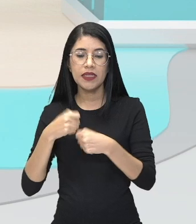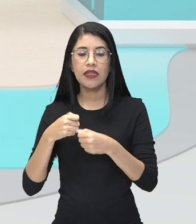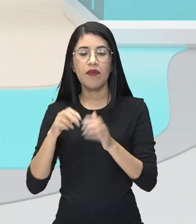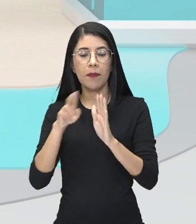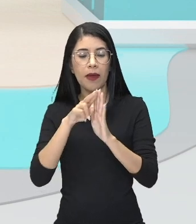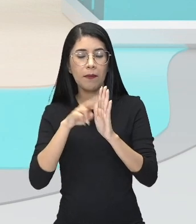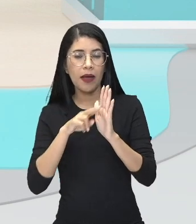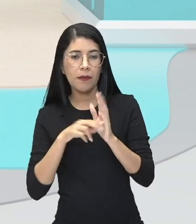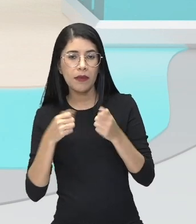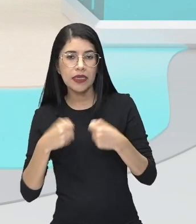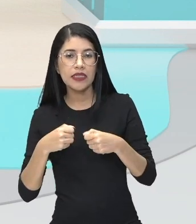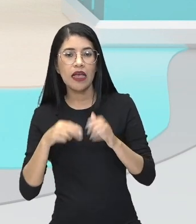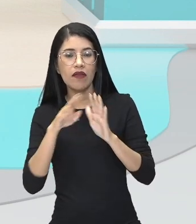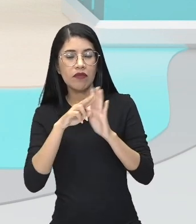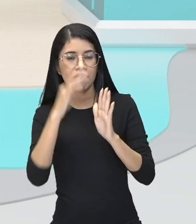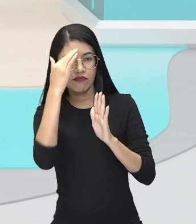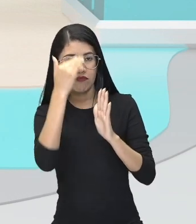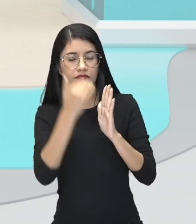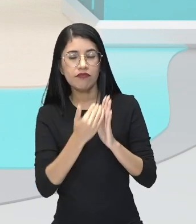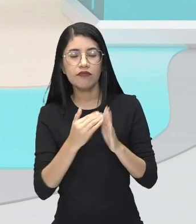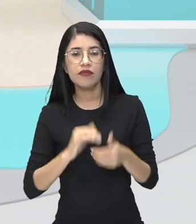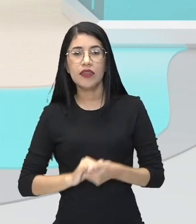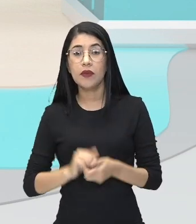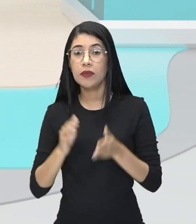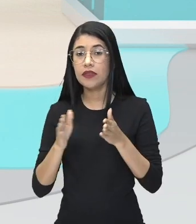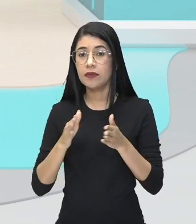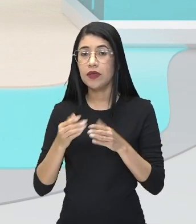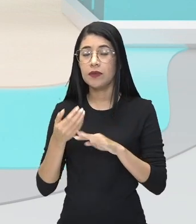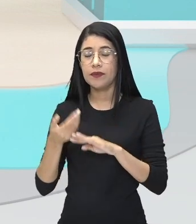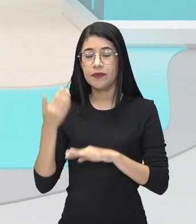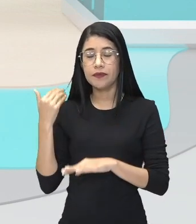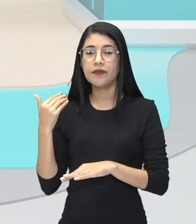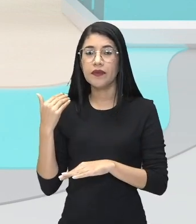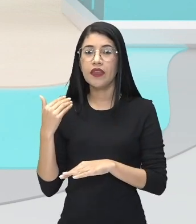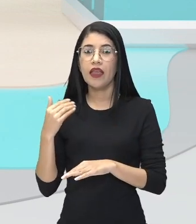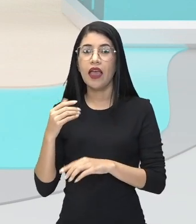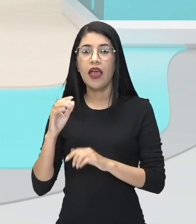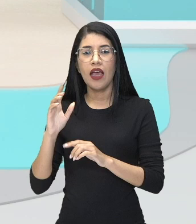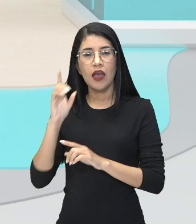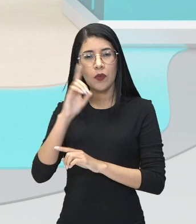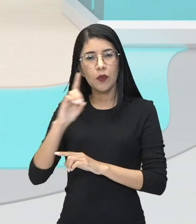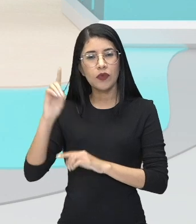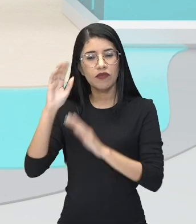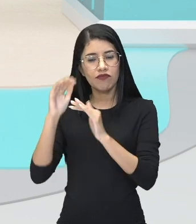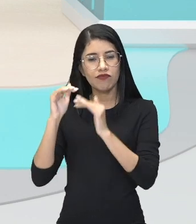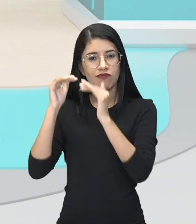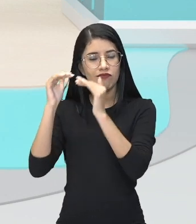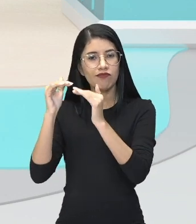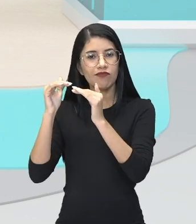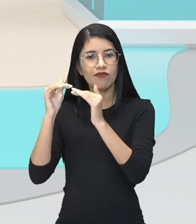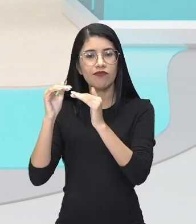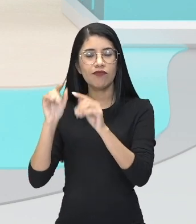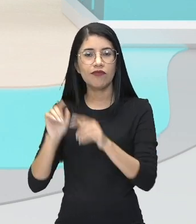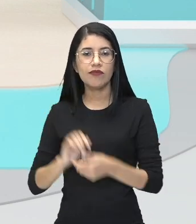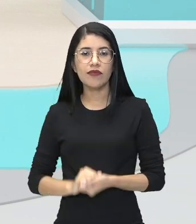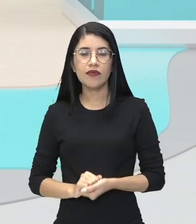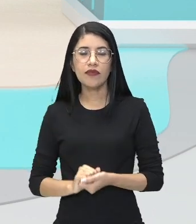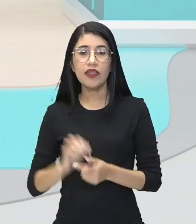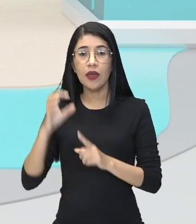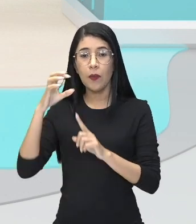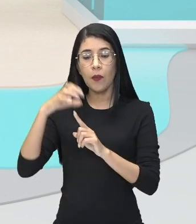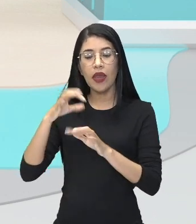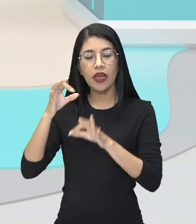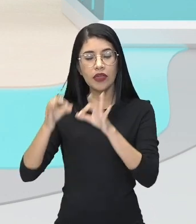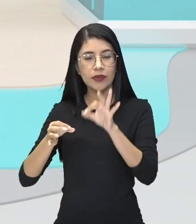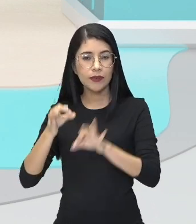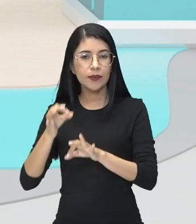feito. Como eu falei para vocês, nesse período o faraó era o Deus, era o rei, era o